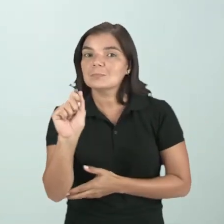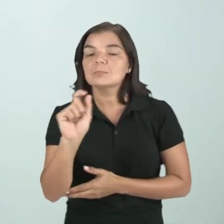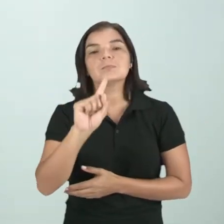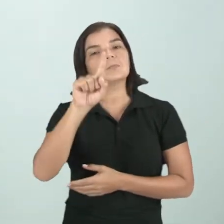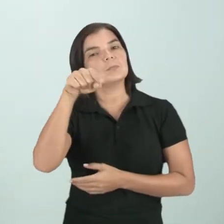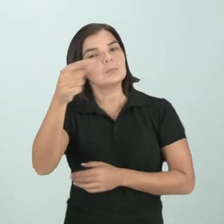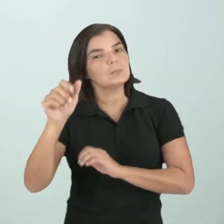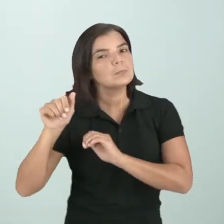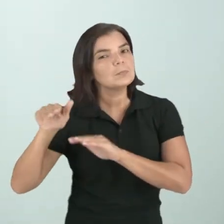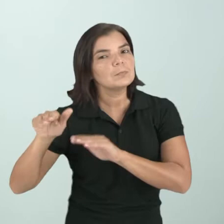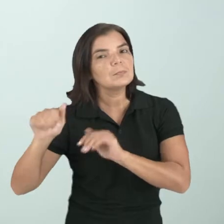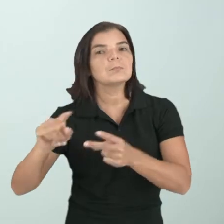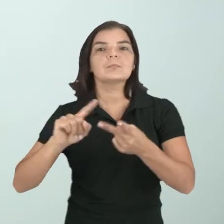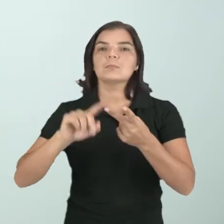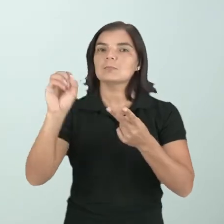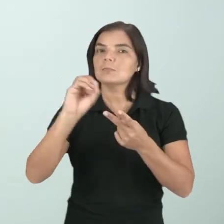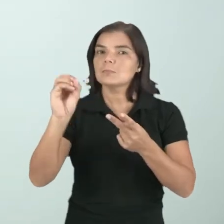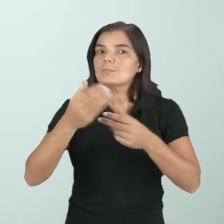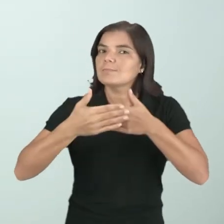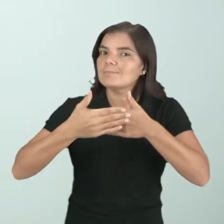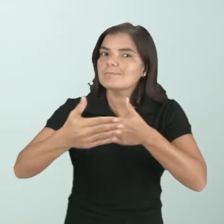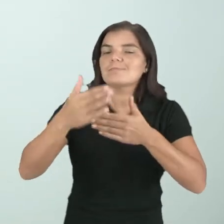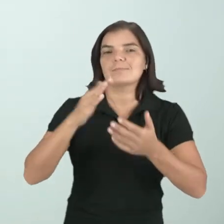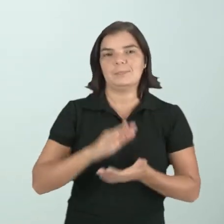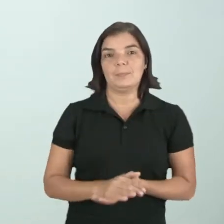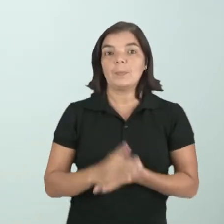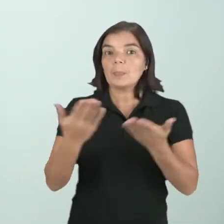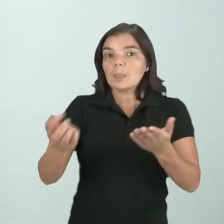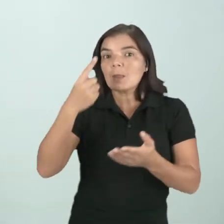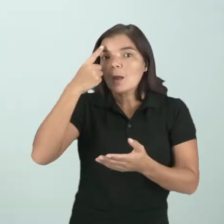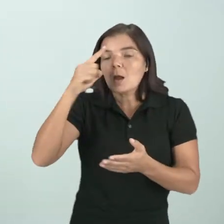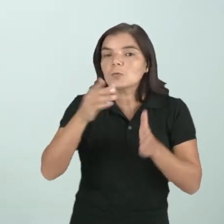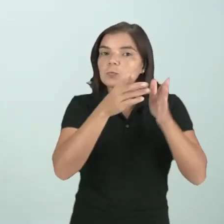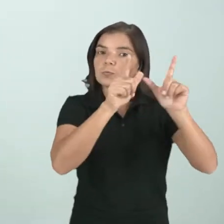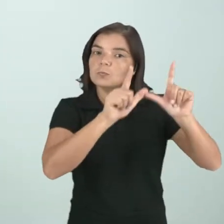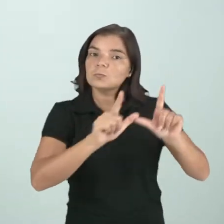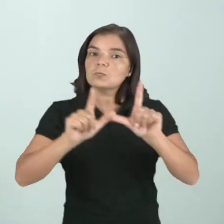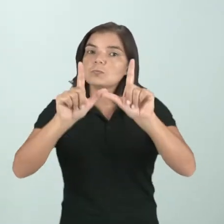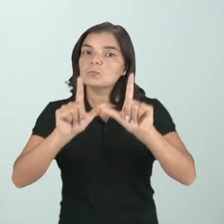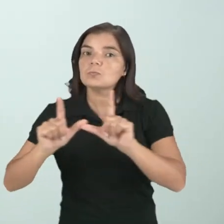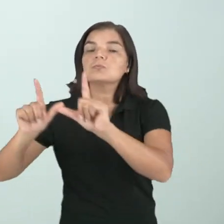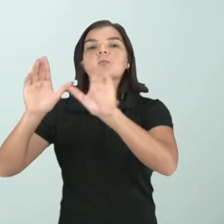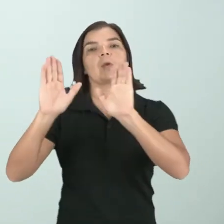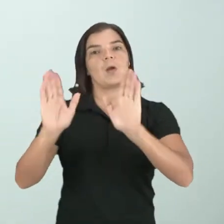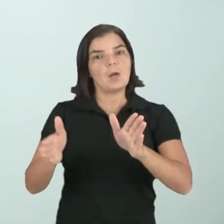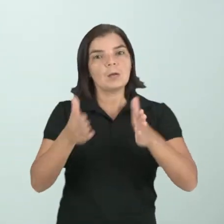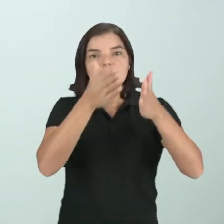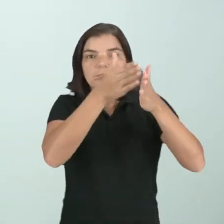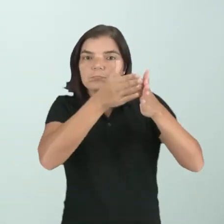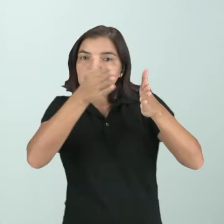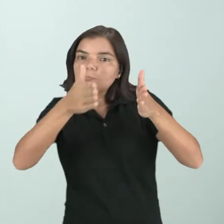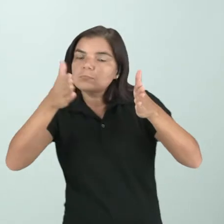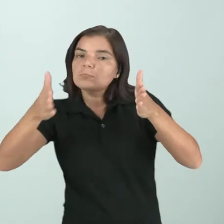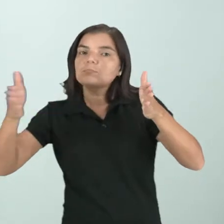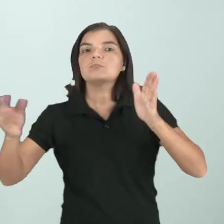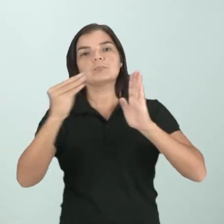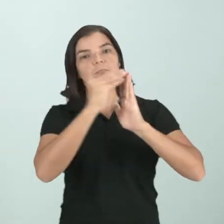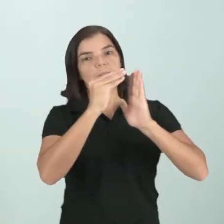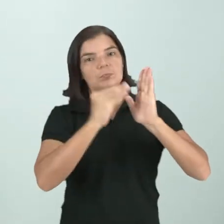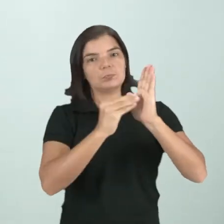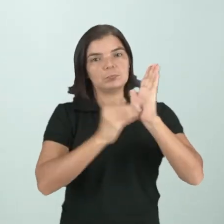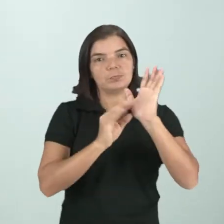depois setembro, depois outubro e assim por diante. Então a ideia de sequência é essa, é uma listagem que eu